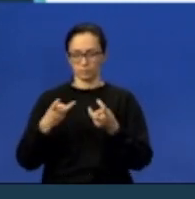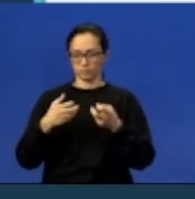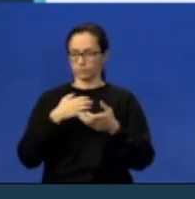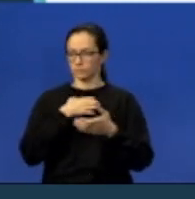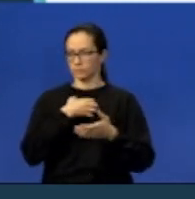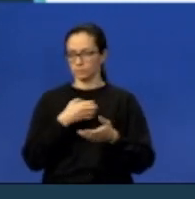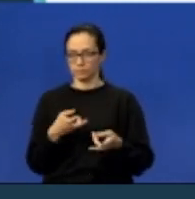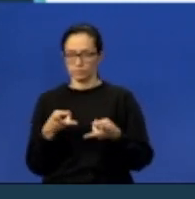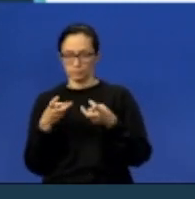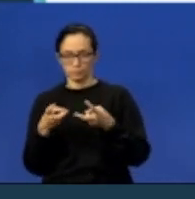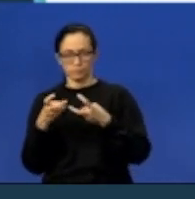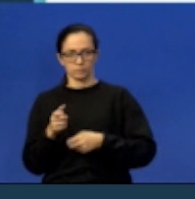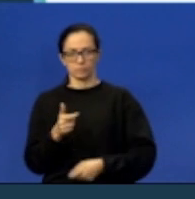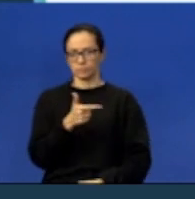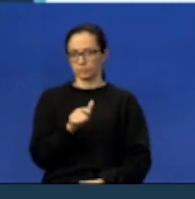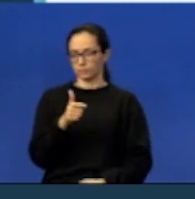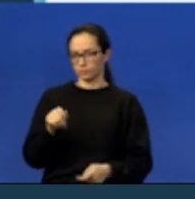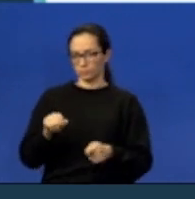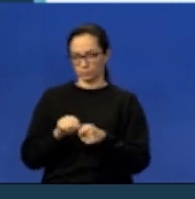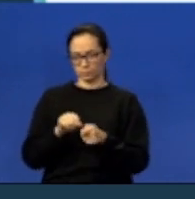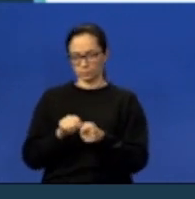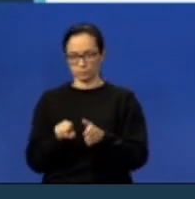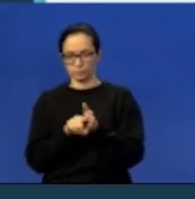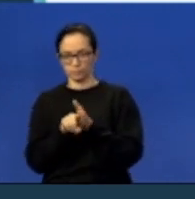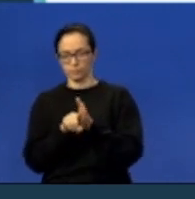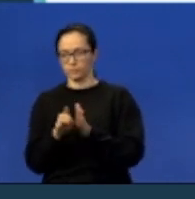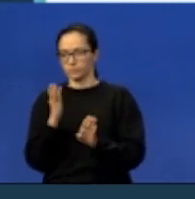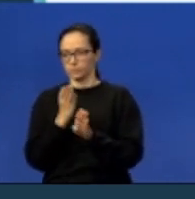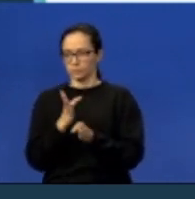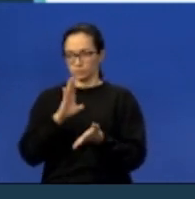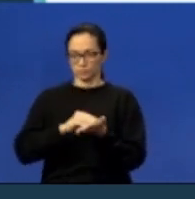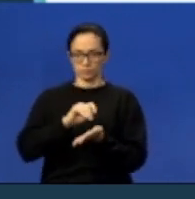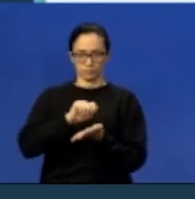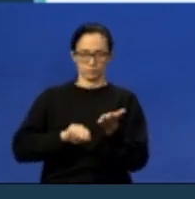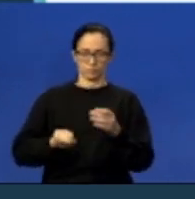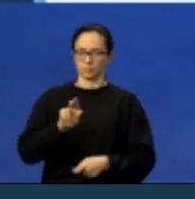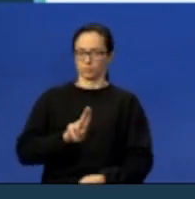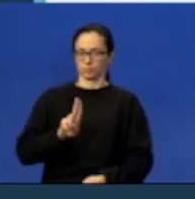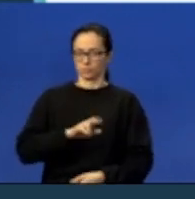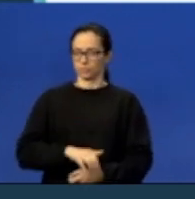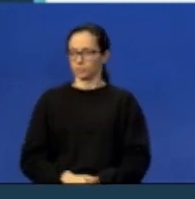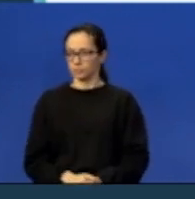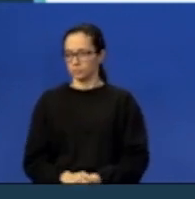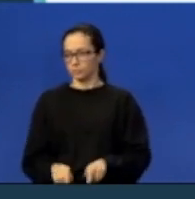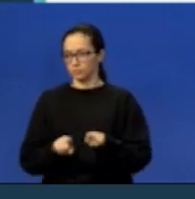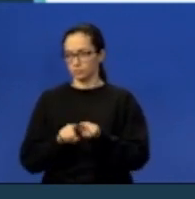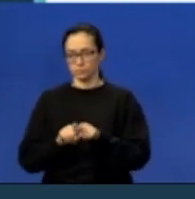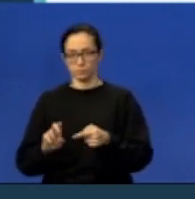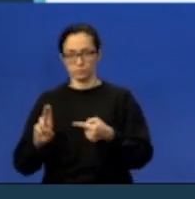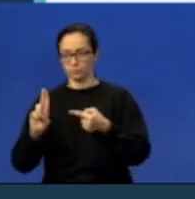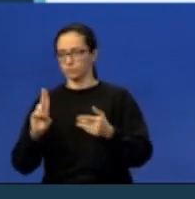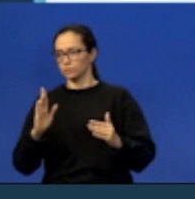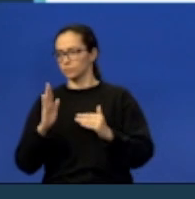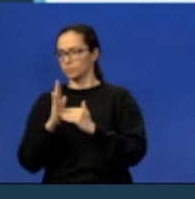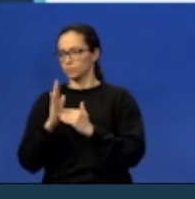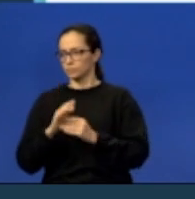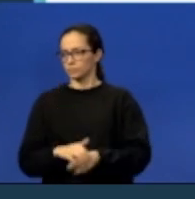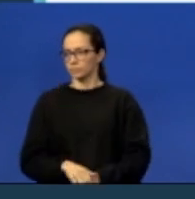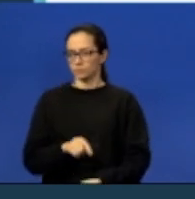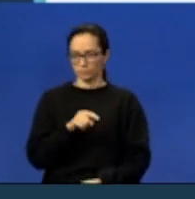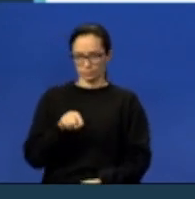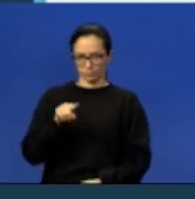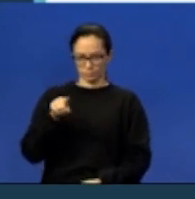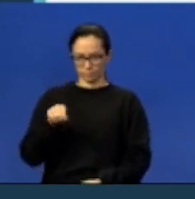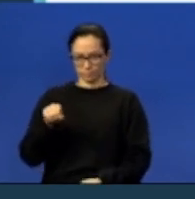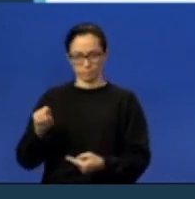é perceptível ao exame e no registro eletrocardiográfico. E a onda U, que vocês veem logo na sequência da onda